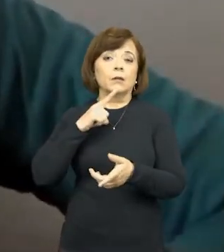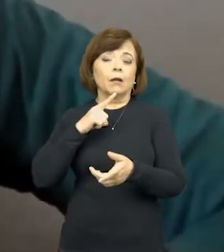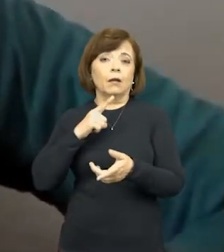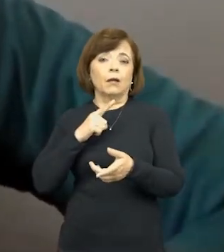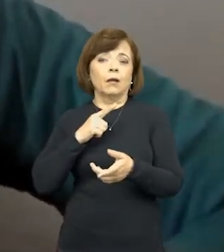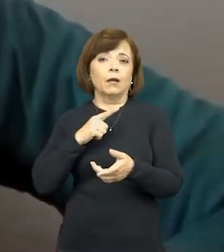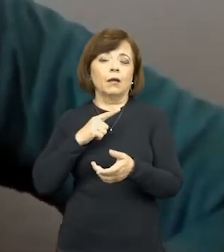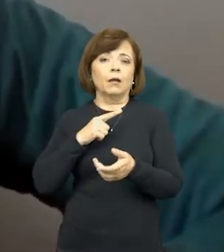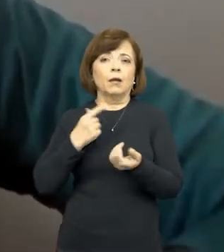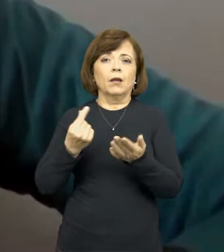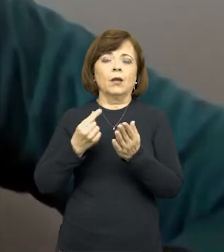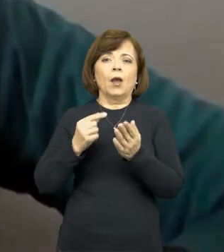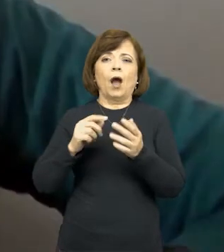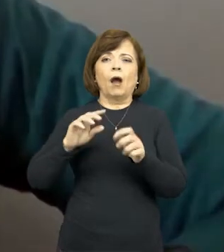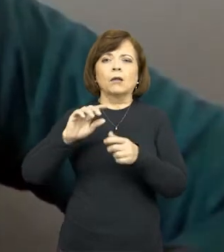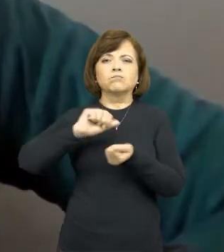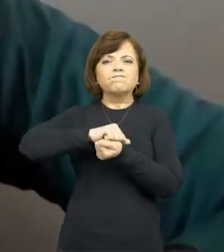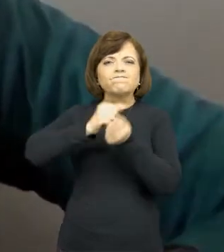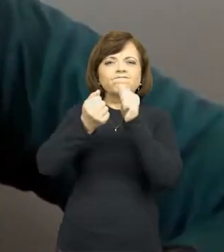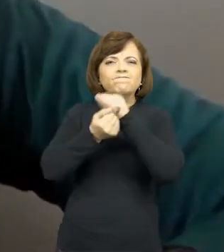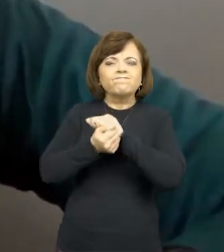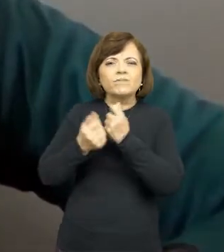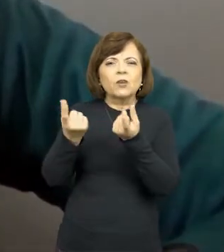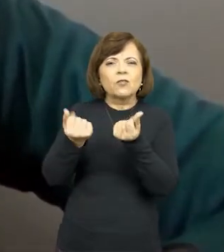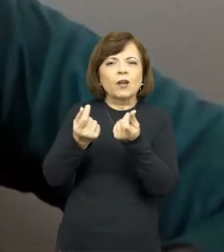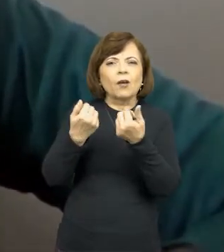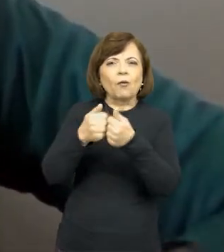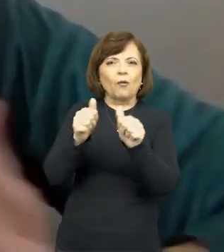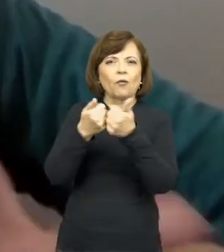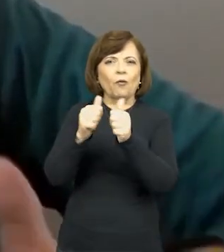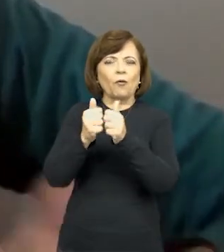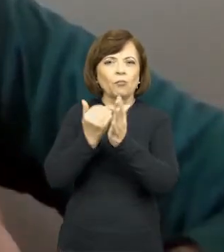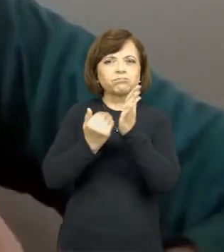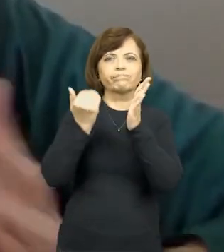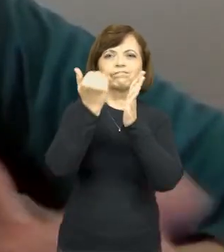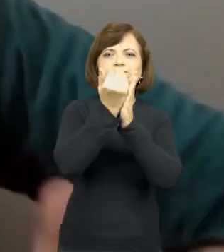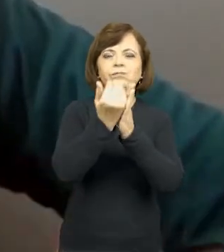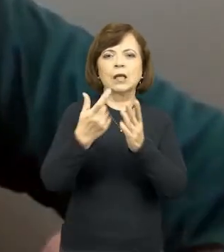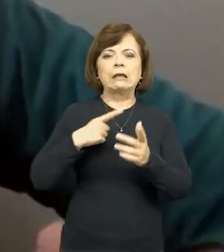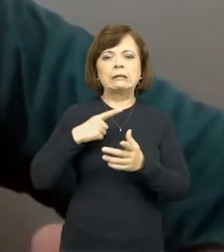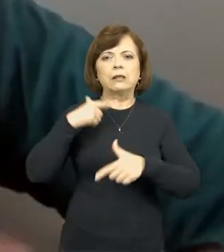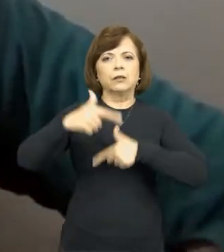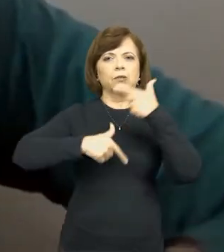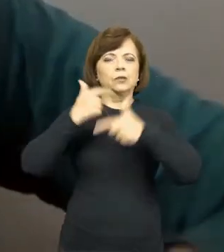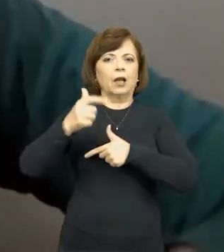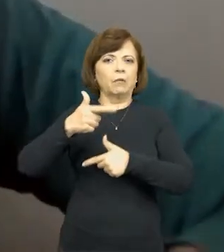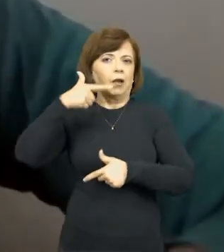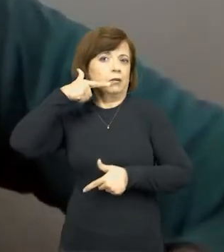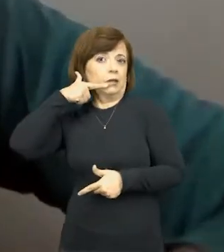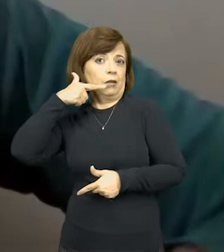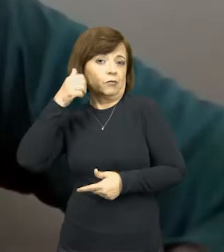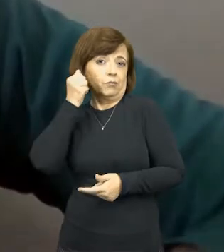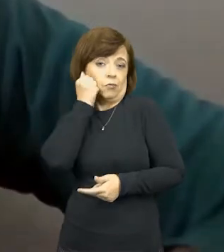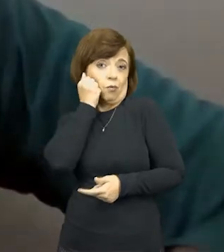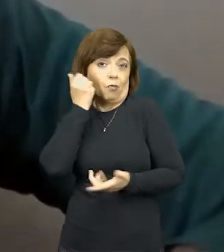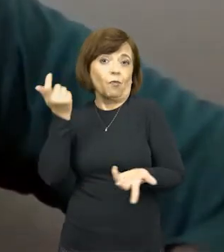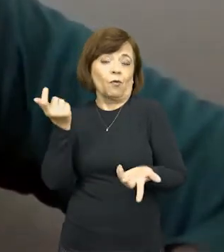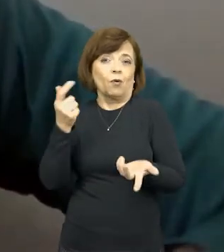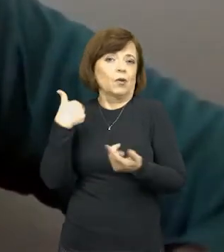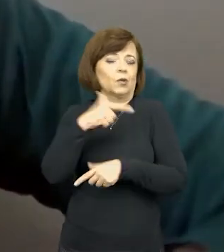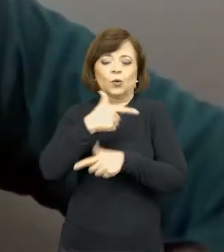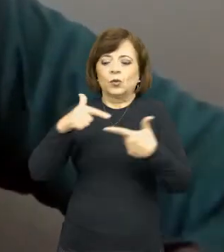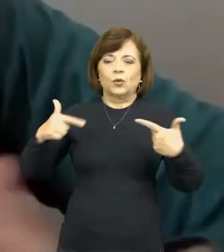abusivo das passagens de ônibus, tudo isso. Telecomunicações, né? Aquele serviço de telecomunicações que não está funcionando numa